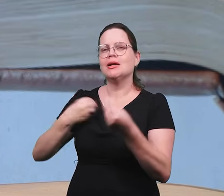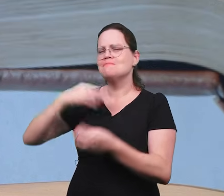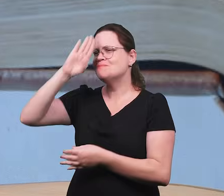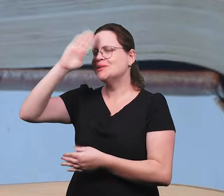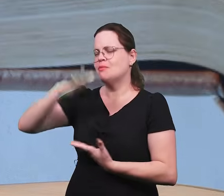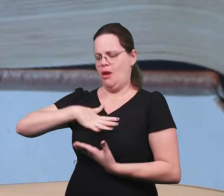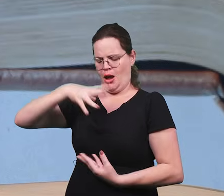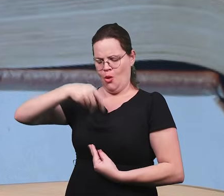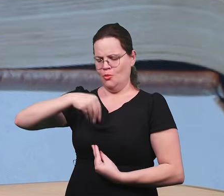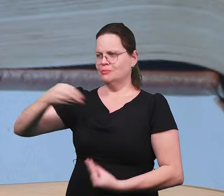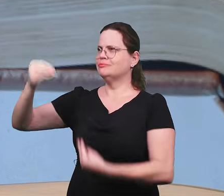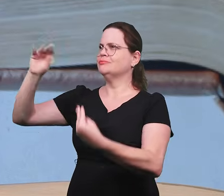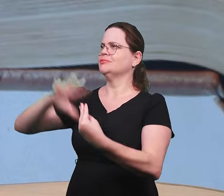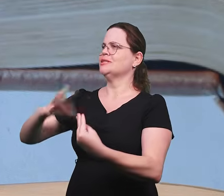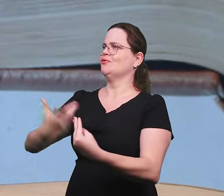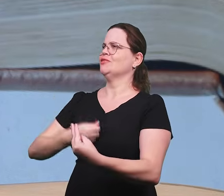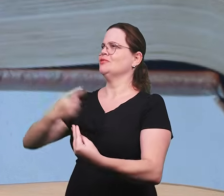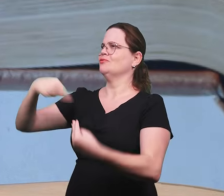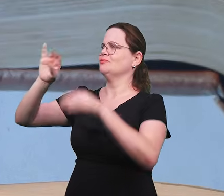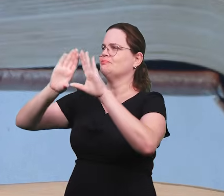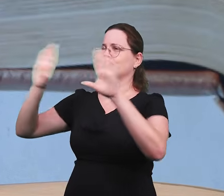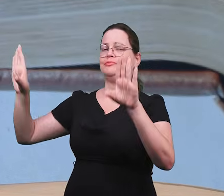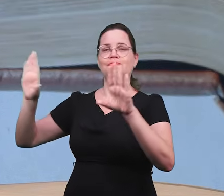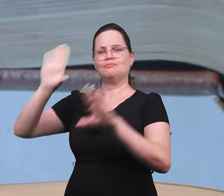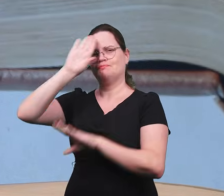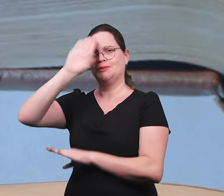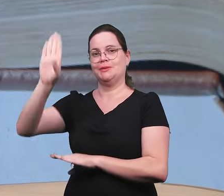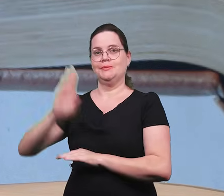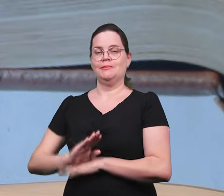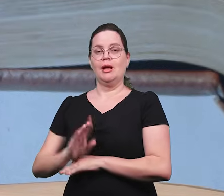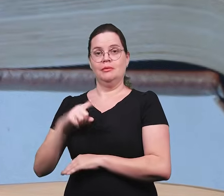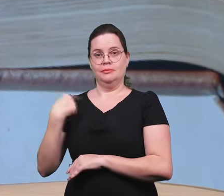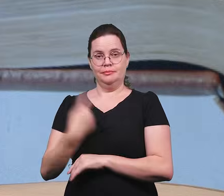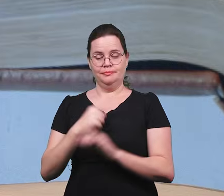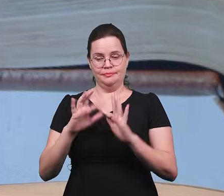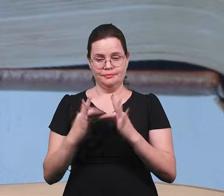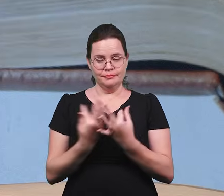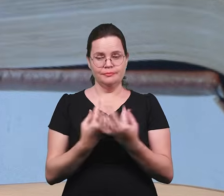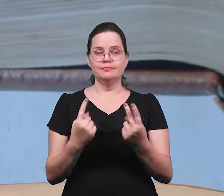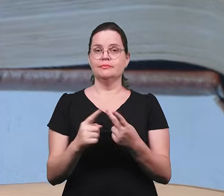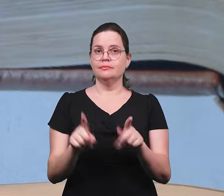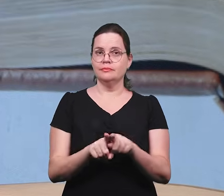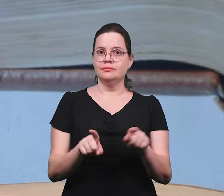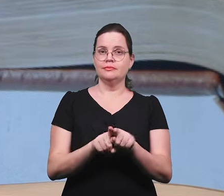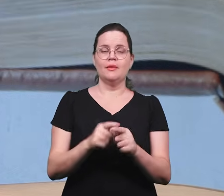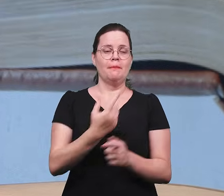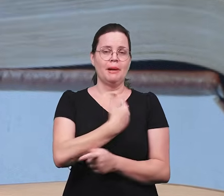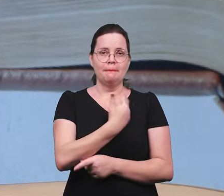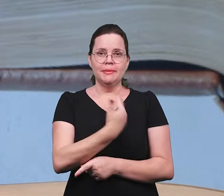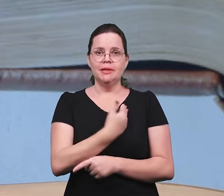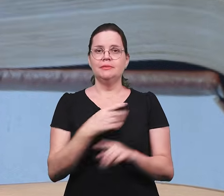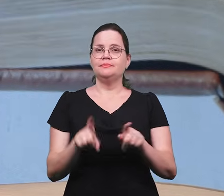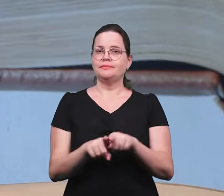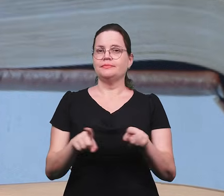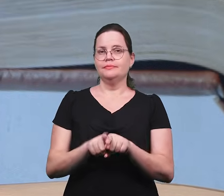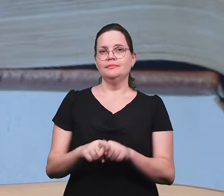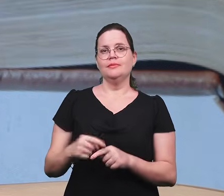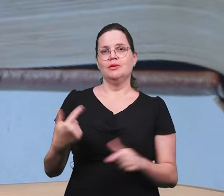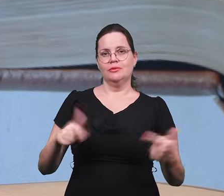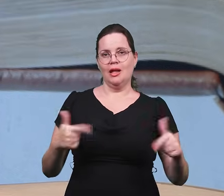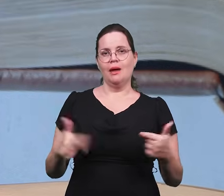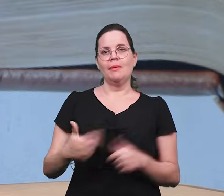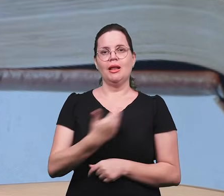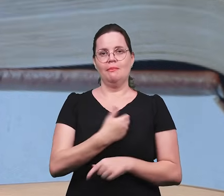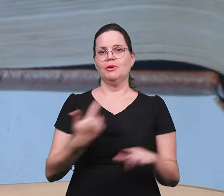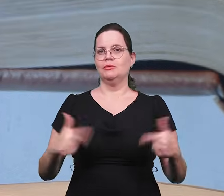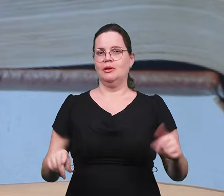a bênção da salvação. E para nós, para a nossa casa, para os nossos amigos, os nossos colegas de trabalho, né?